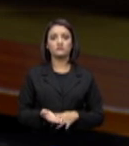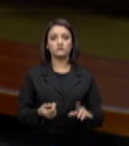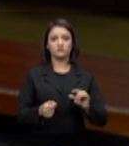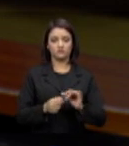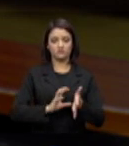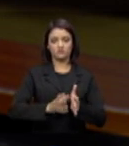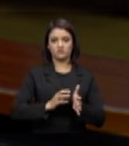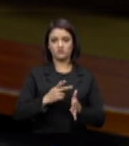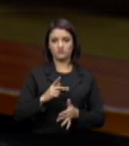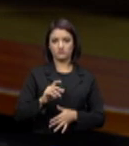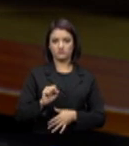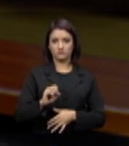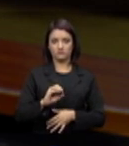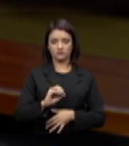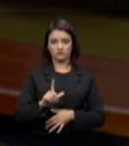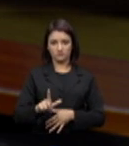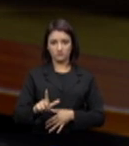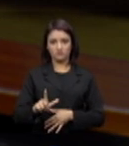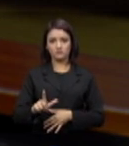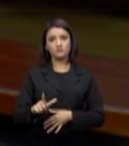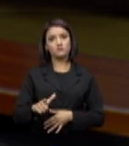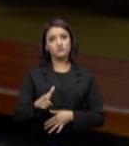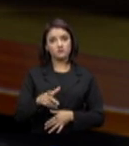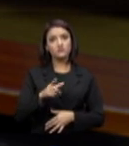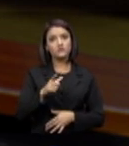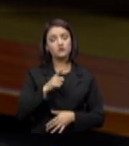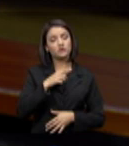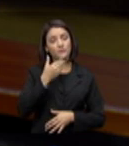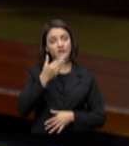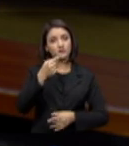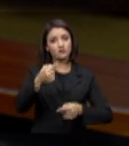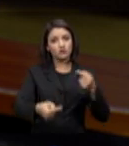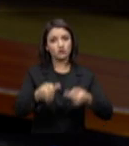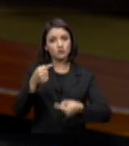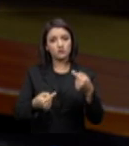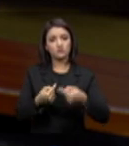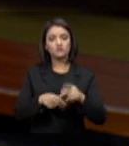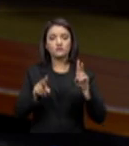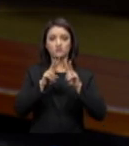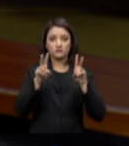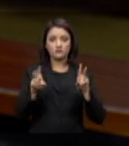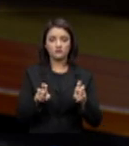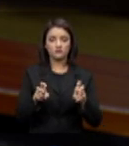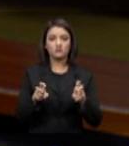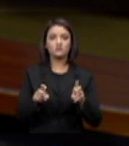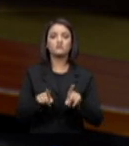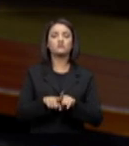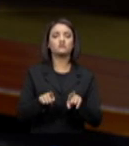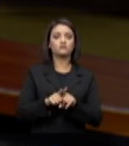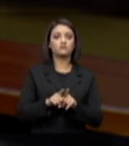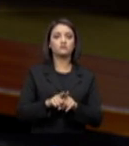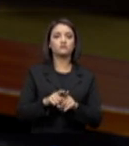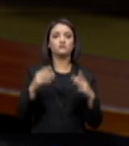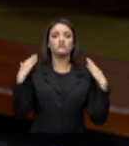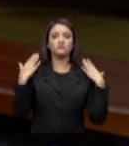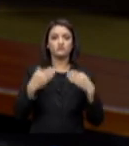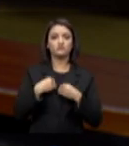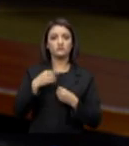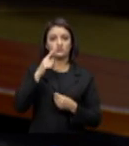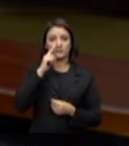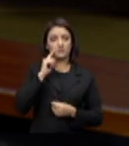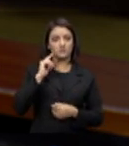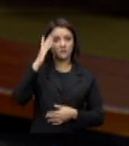o partido político requerente de pôr em questão essa matéria e também dominante pisou relator de trazer à colação